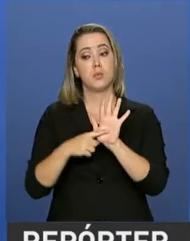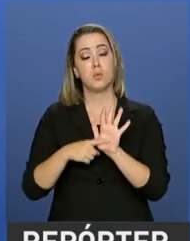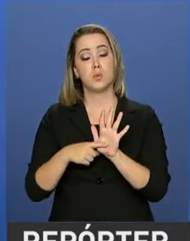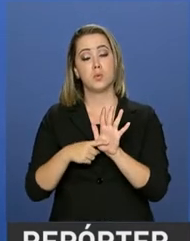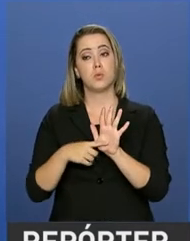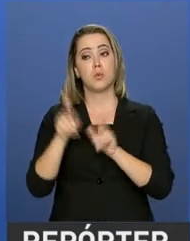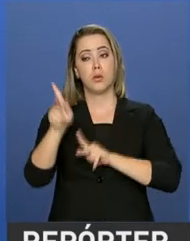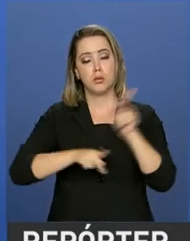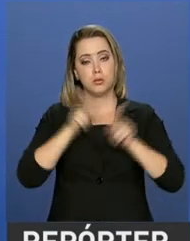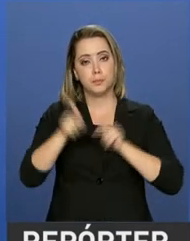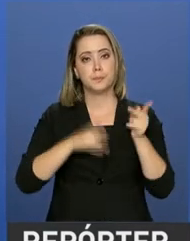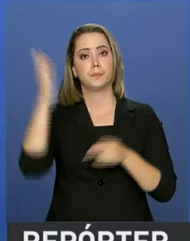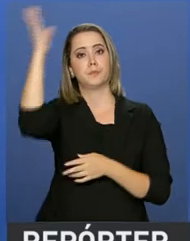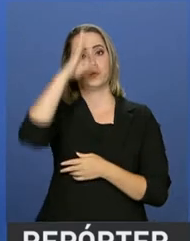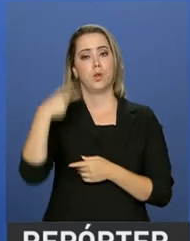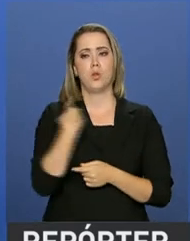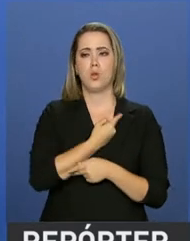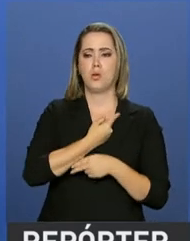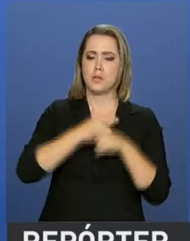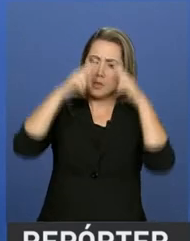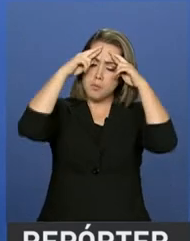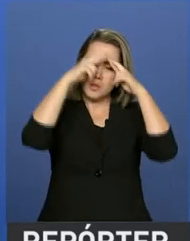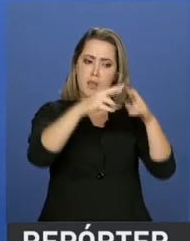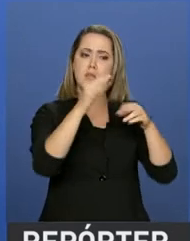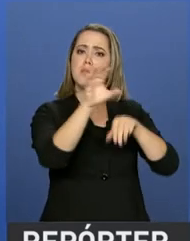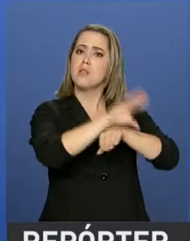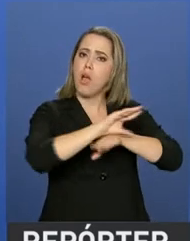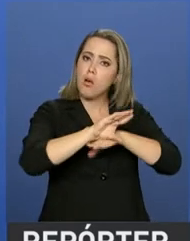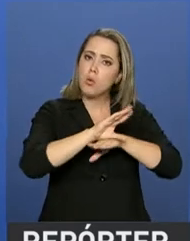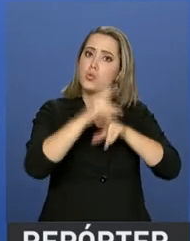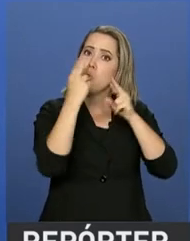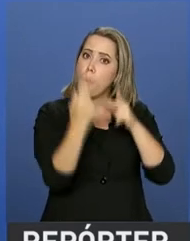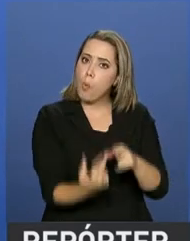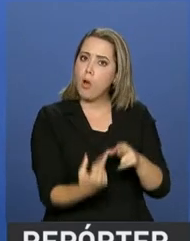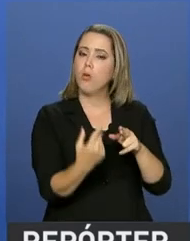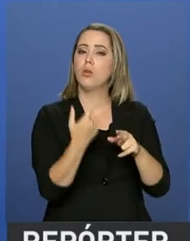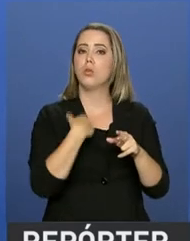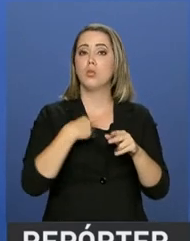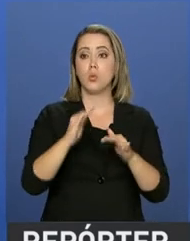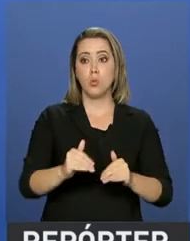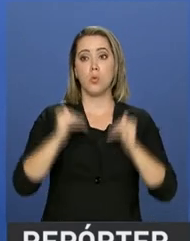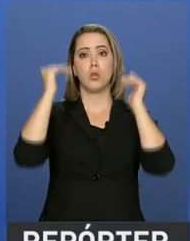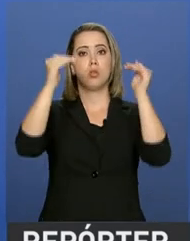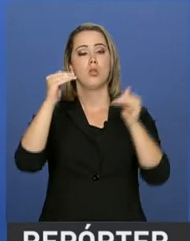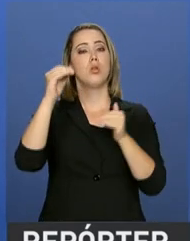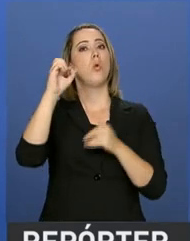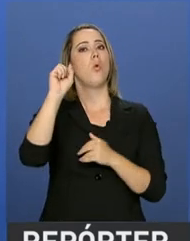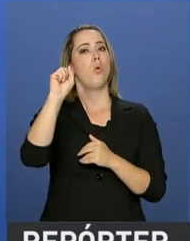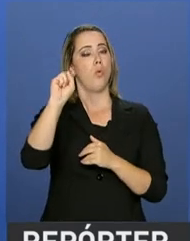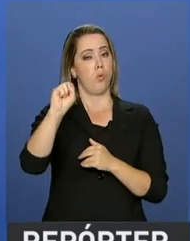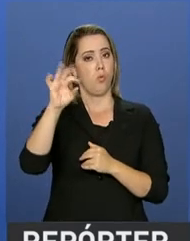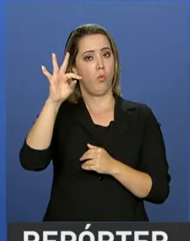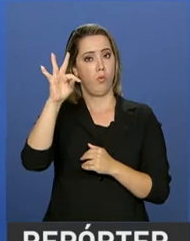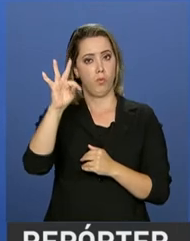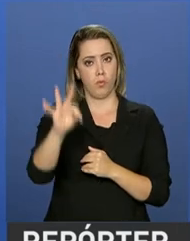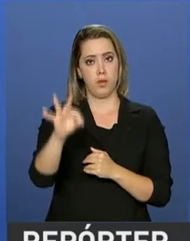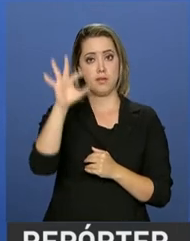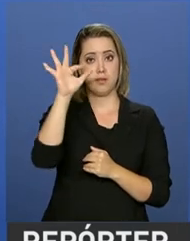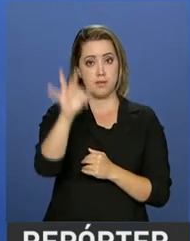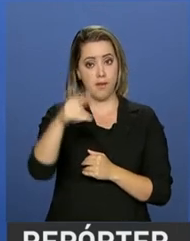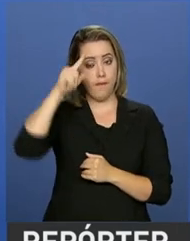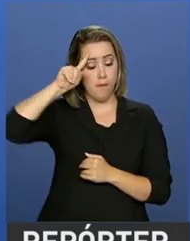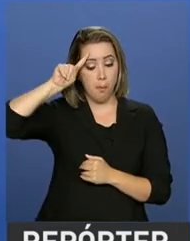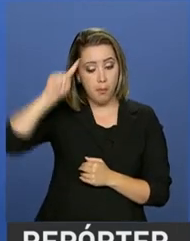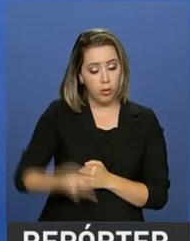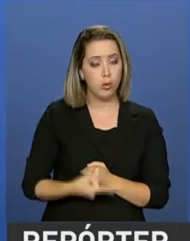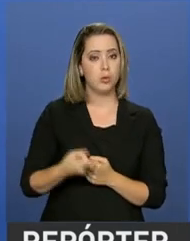que nós iremos respeitar a constituição tal qual o supremo tribunal federal último intérprete da constituição definiu